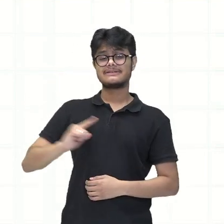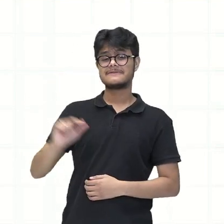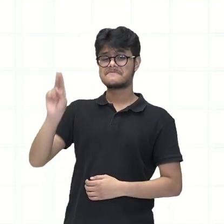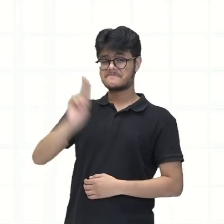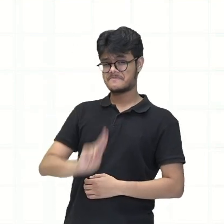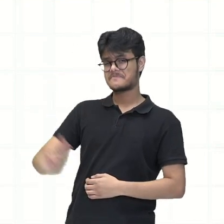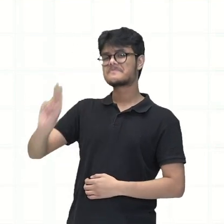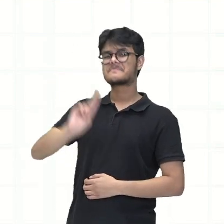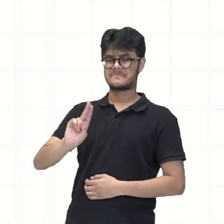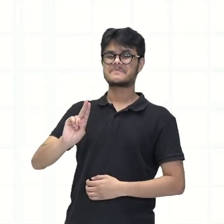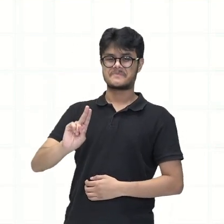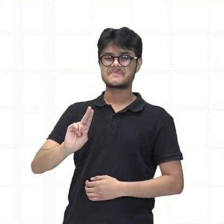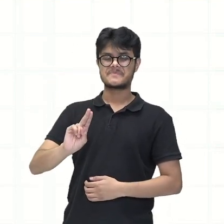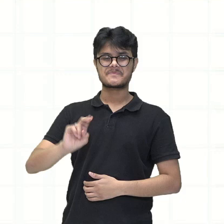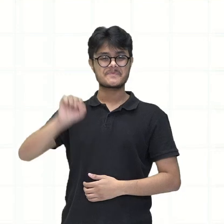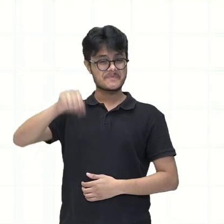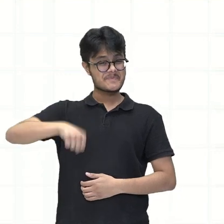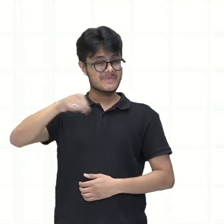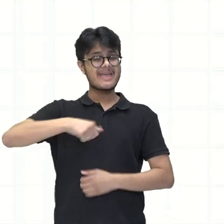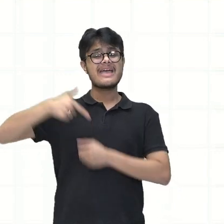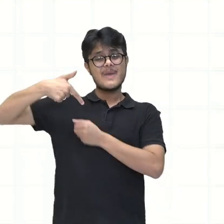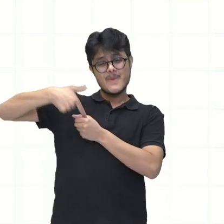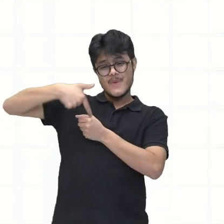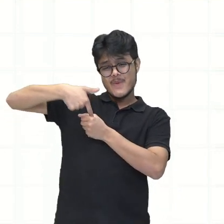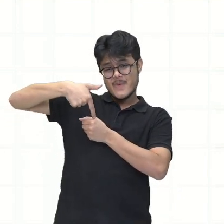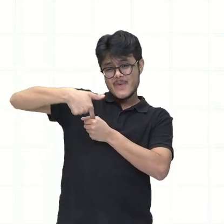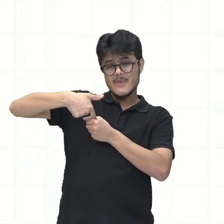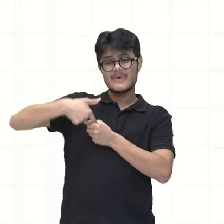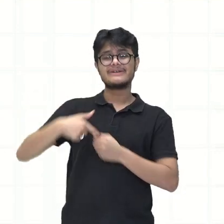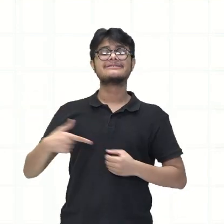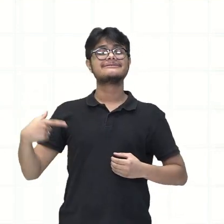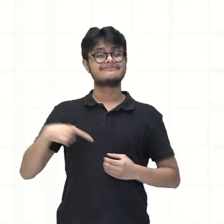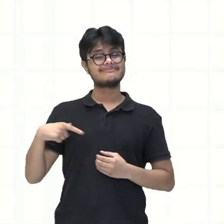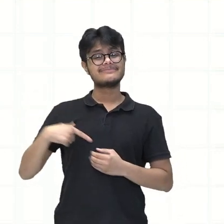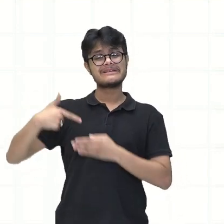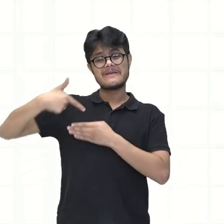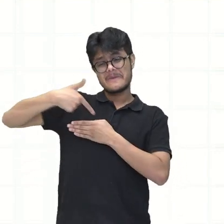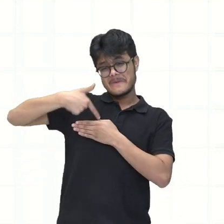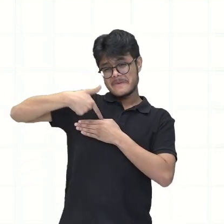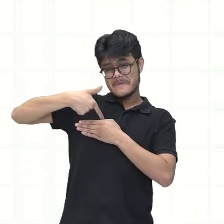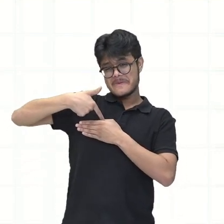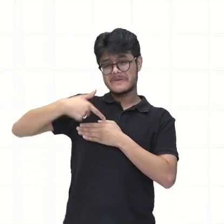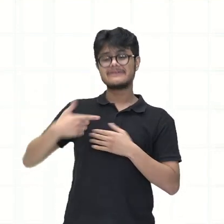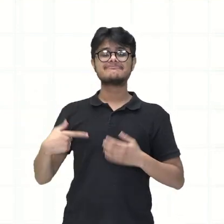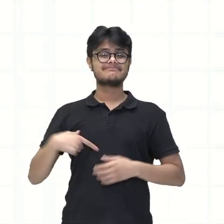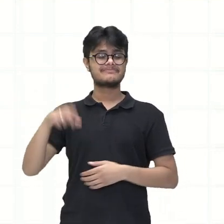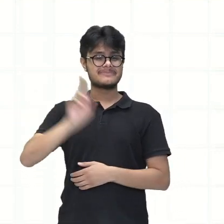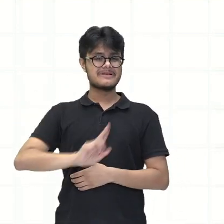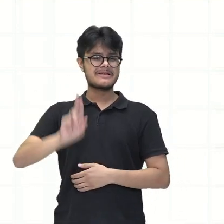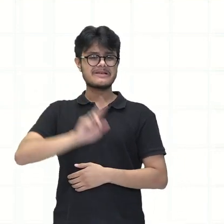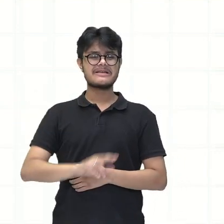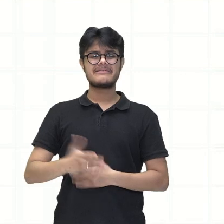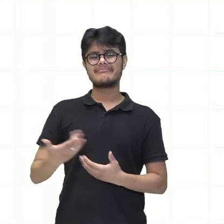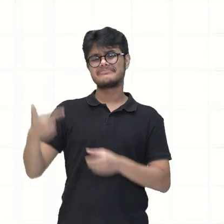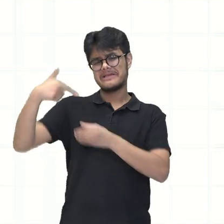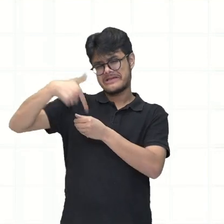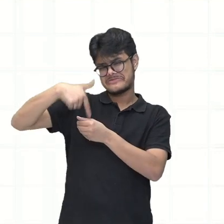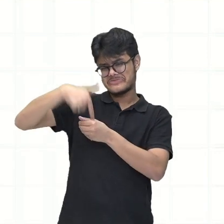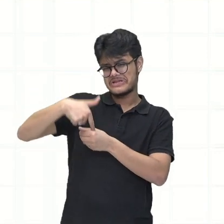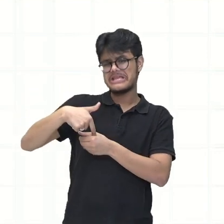utilizado principalmente na produção de combustíveis como